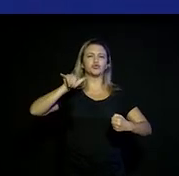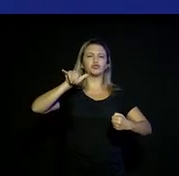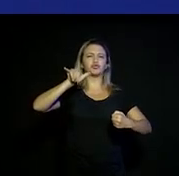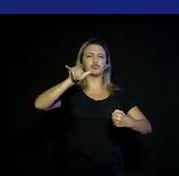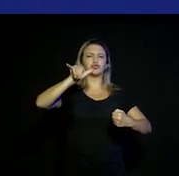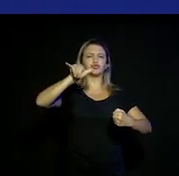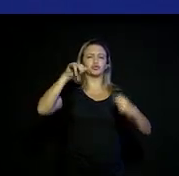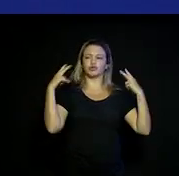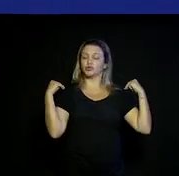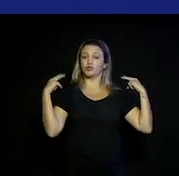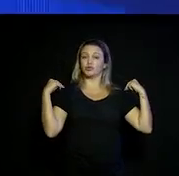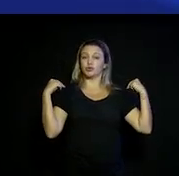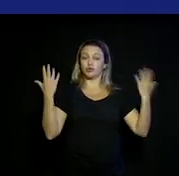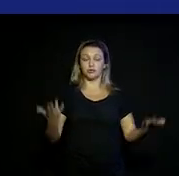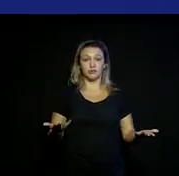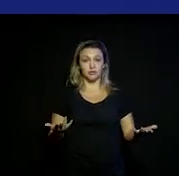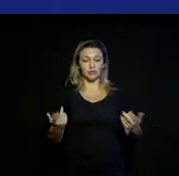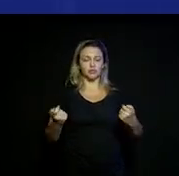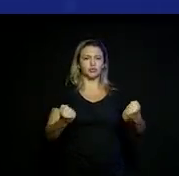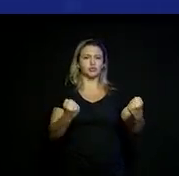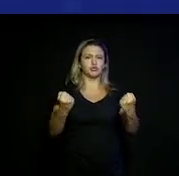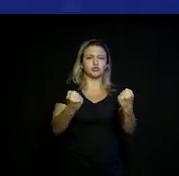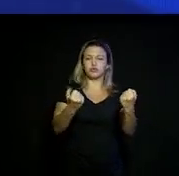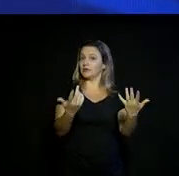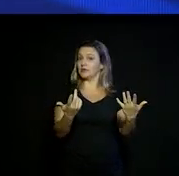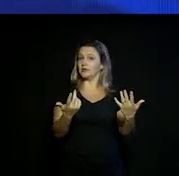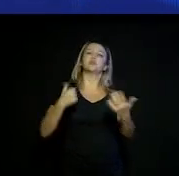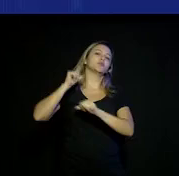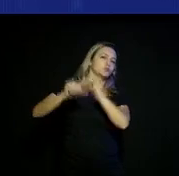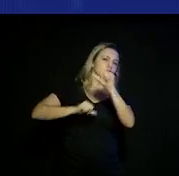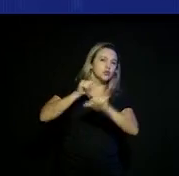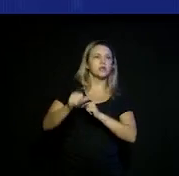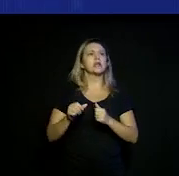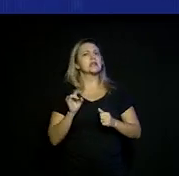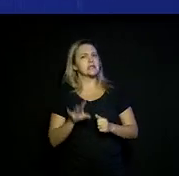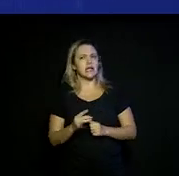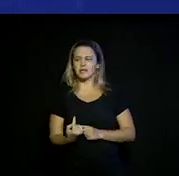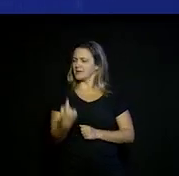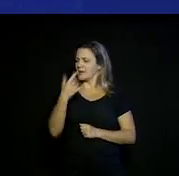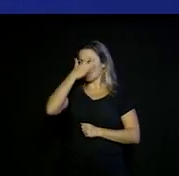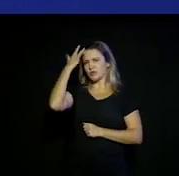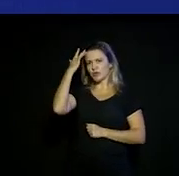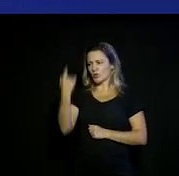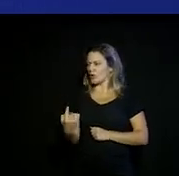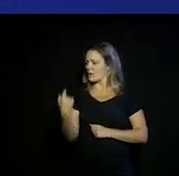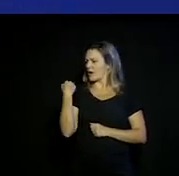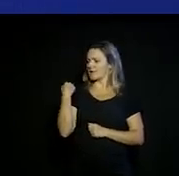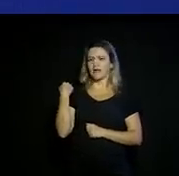piloto avançou tanto quanto a ferramenta que ele maneja? Será que ele é menos ansioso? Será que ele tem